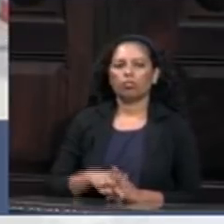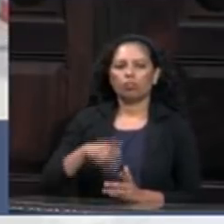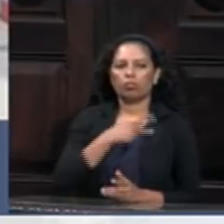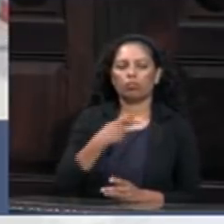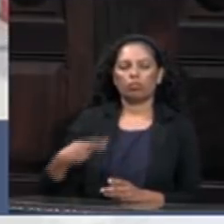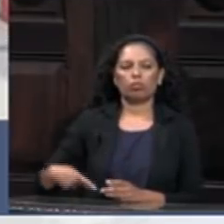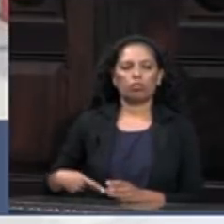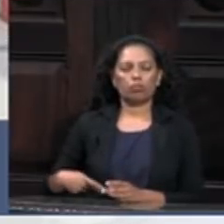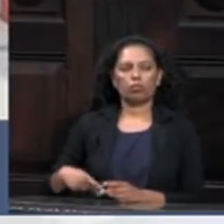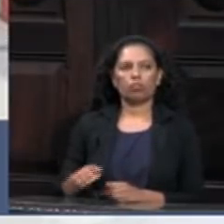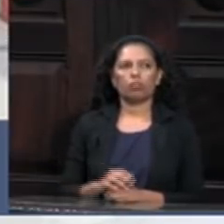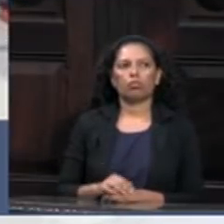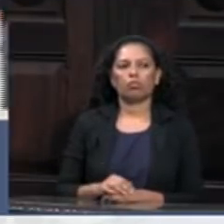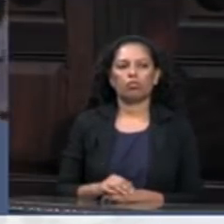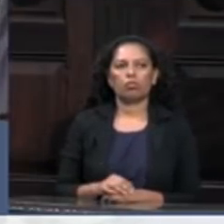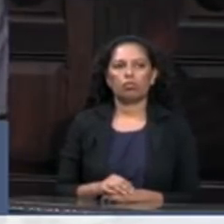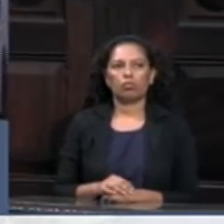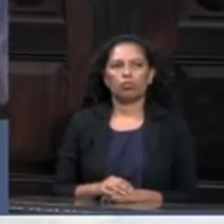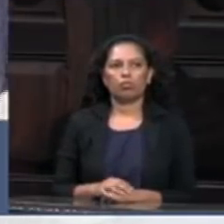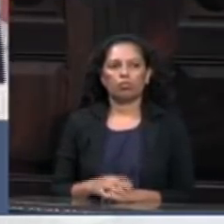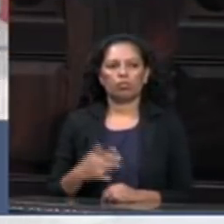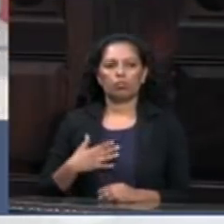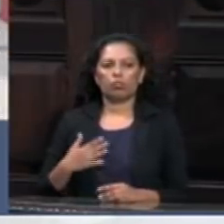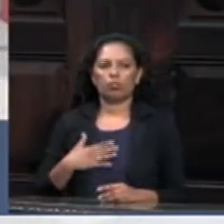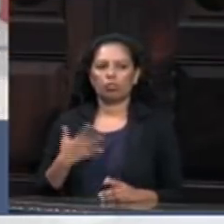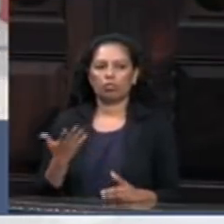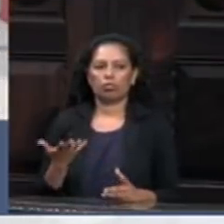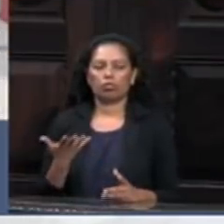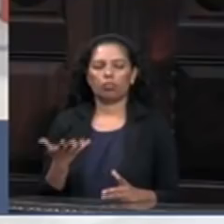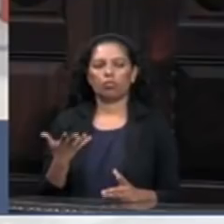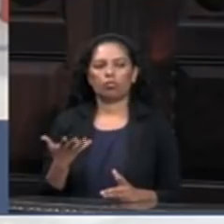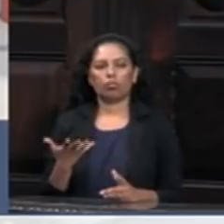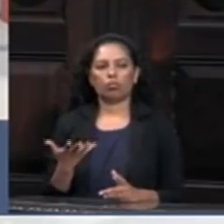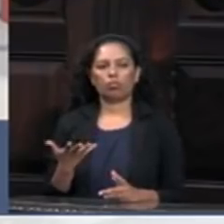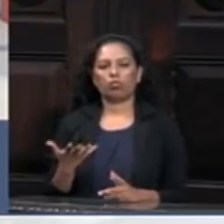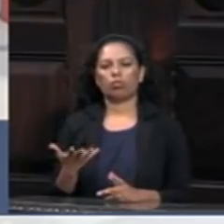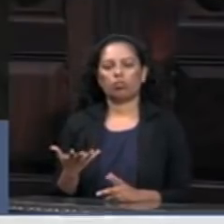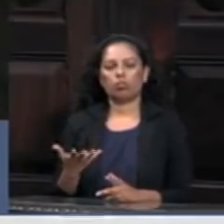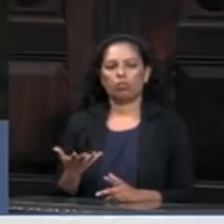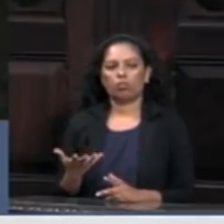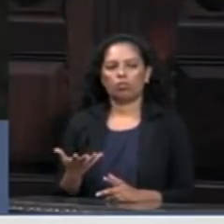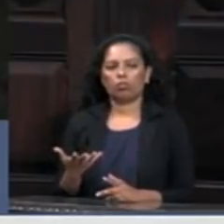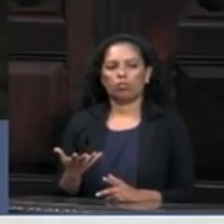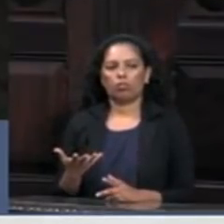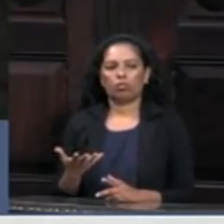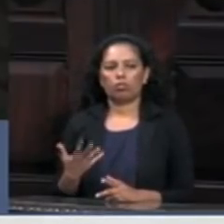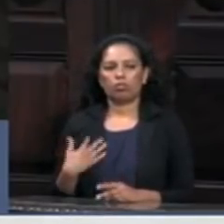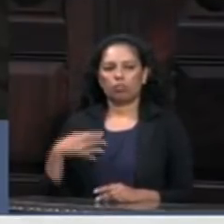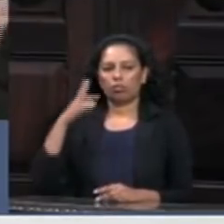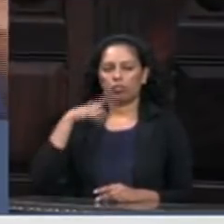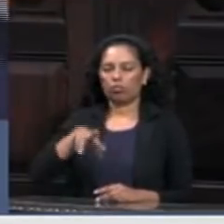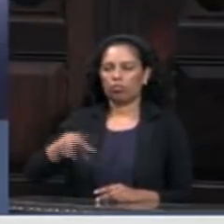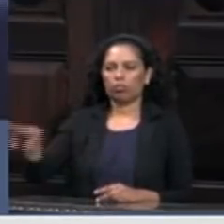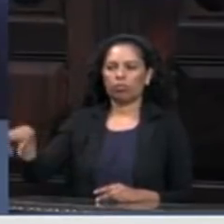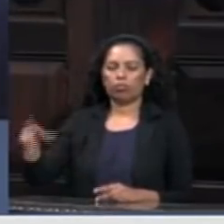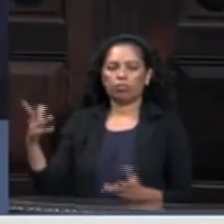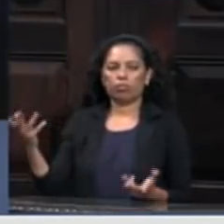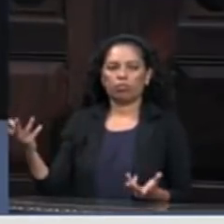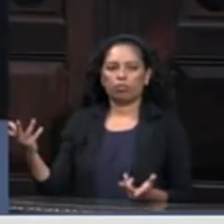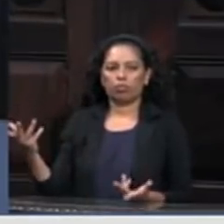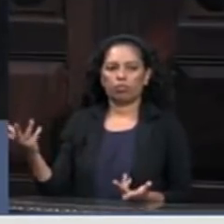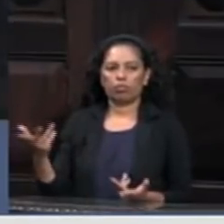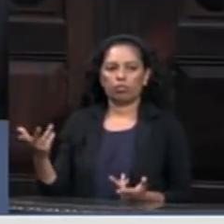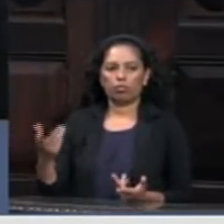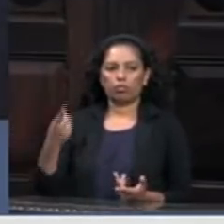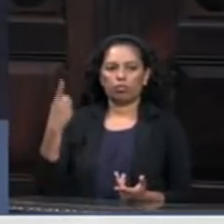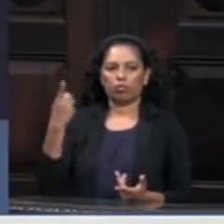Presidente, eu gostaria de ouvir aqui alguns dos